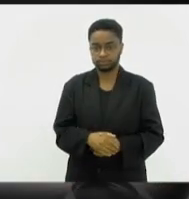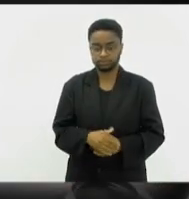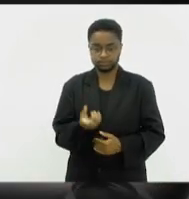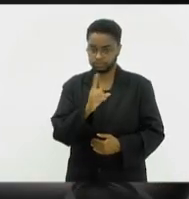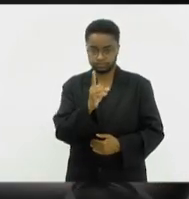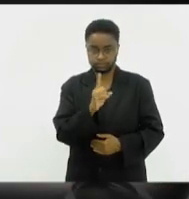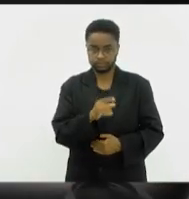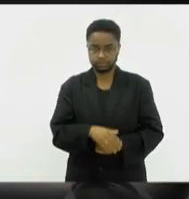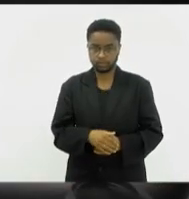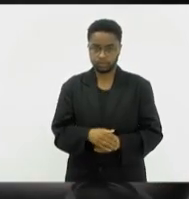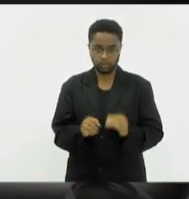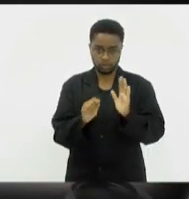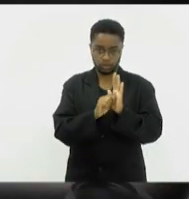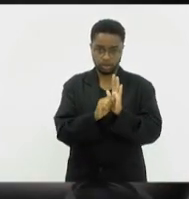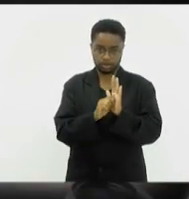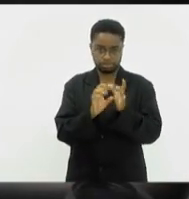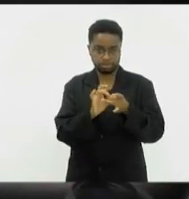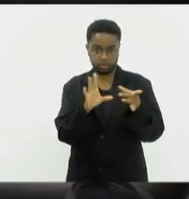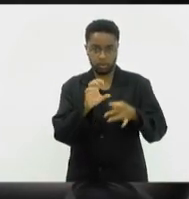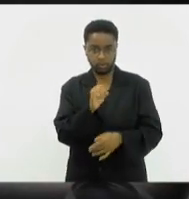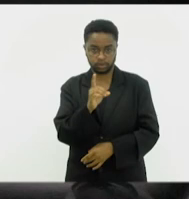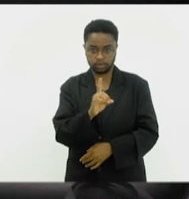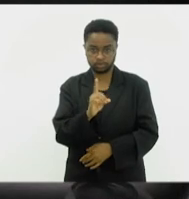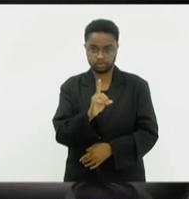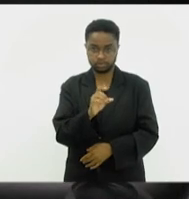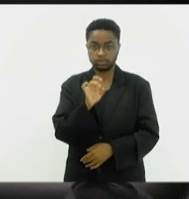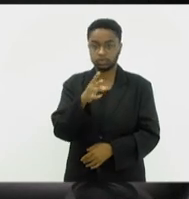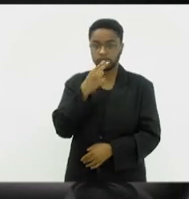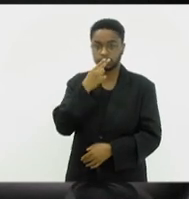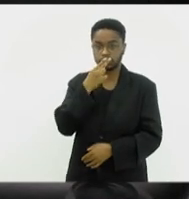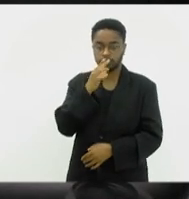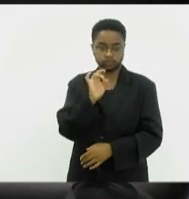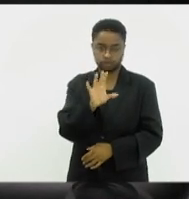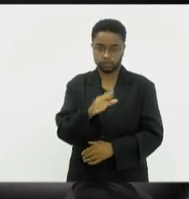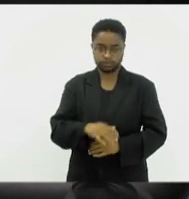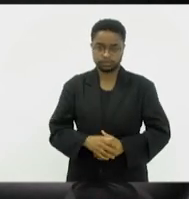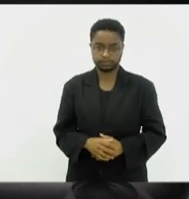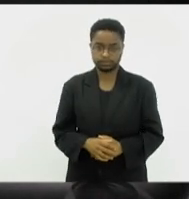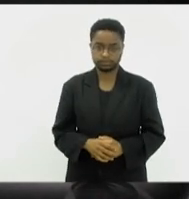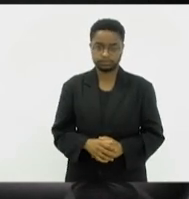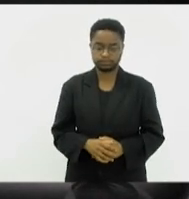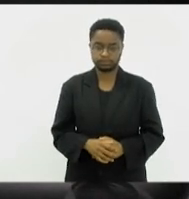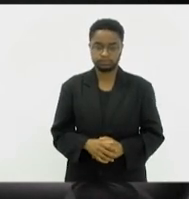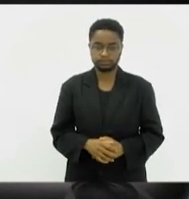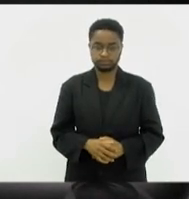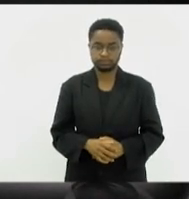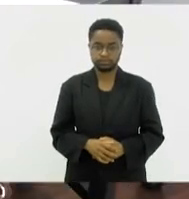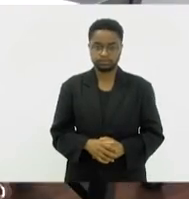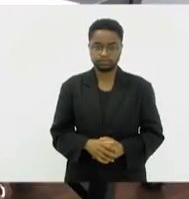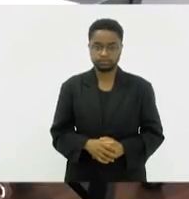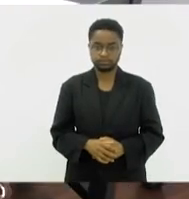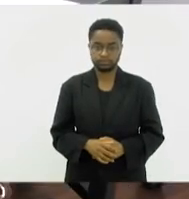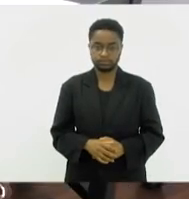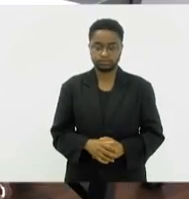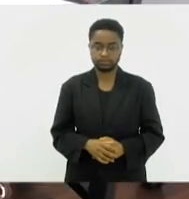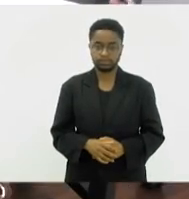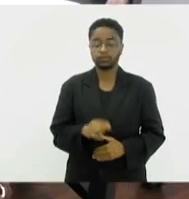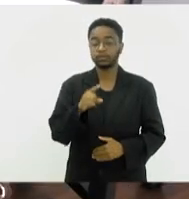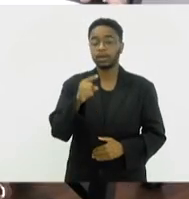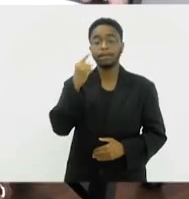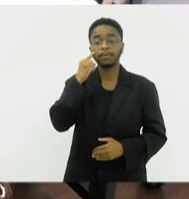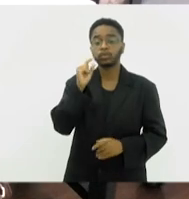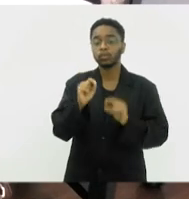Uma droga lícita ou ilícita? Não, fumo cigarro. Fuma cigarro. Muito bem. O que, que você pensa